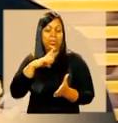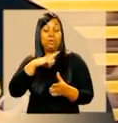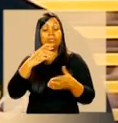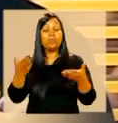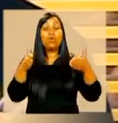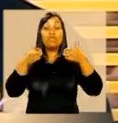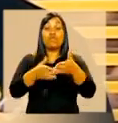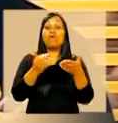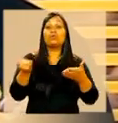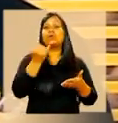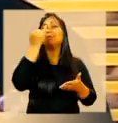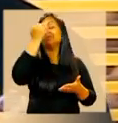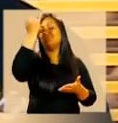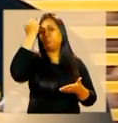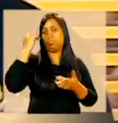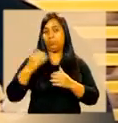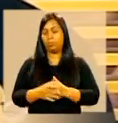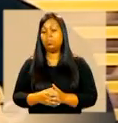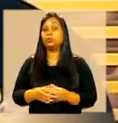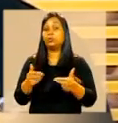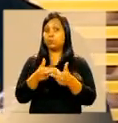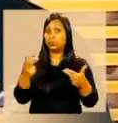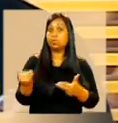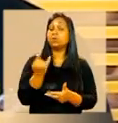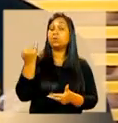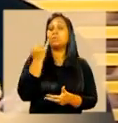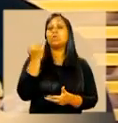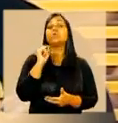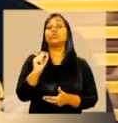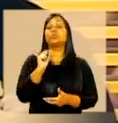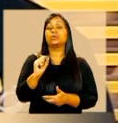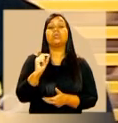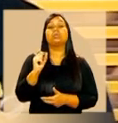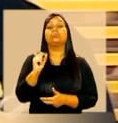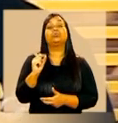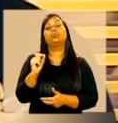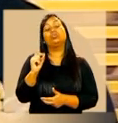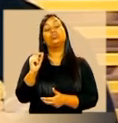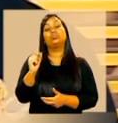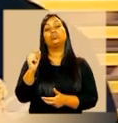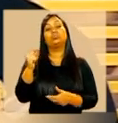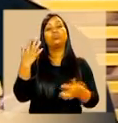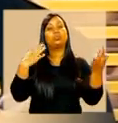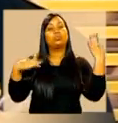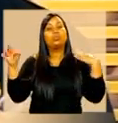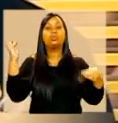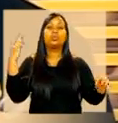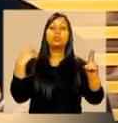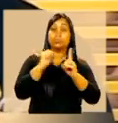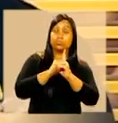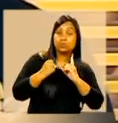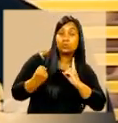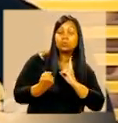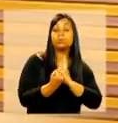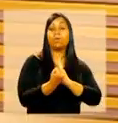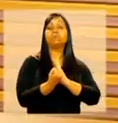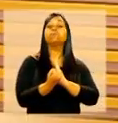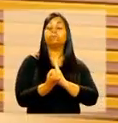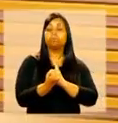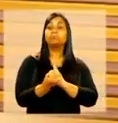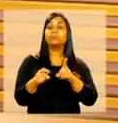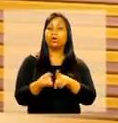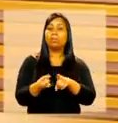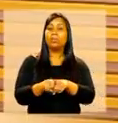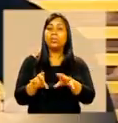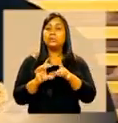importância é uma coisa essencial para o turismo social. E o mesmo acontece que o turismo de base comunitária, que nós trabalhamos